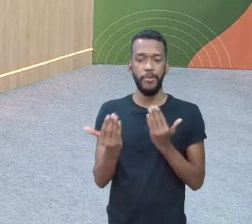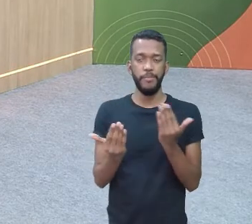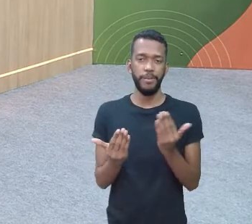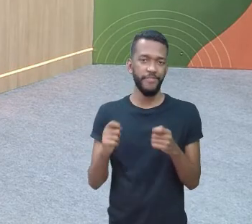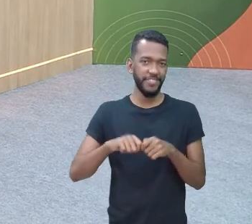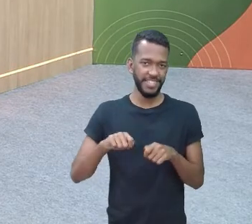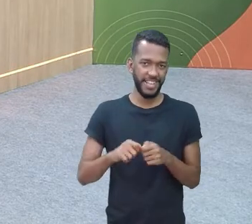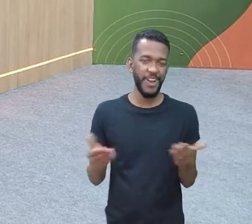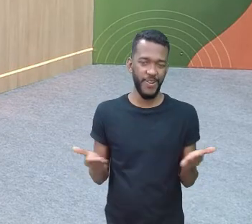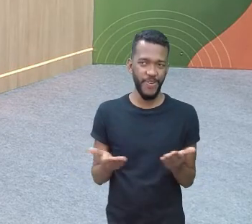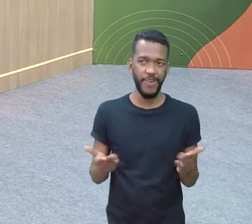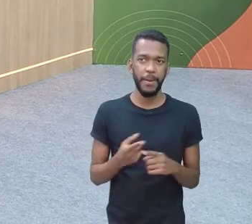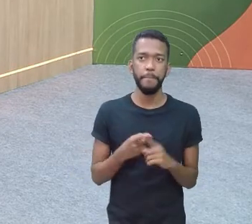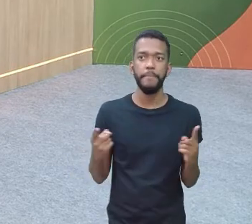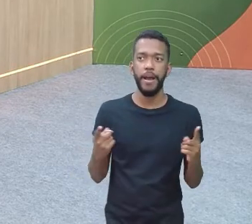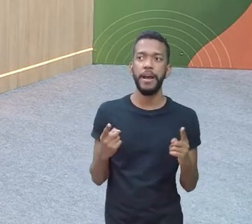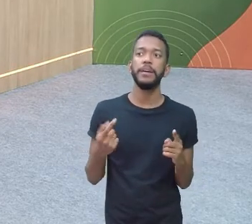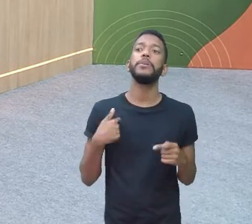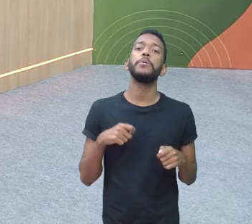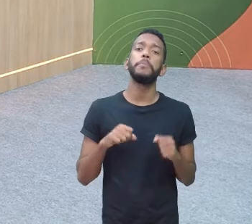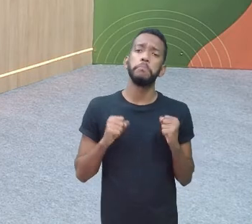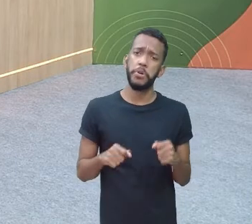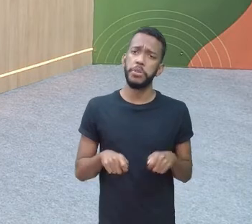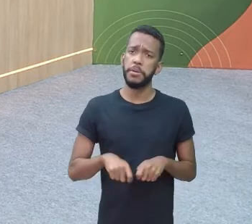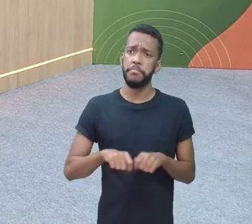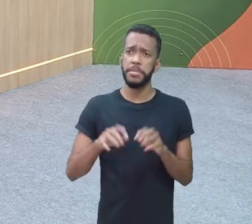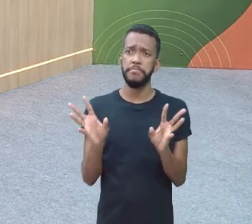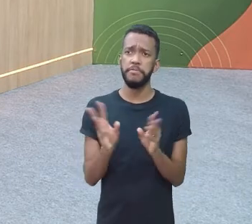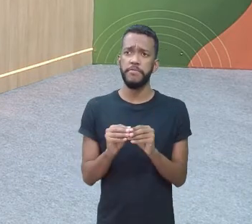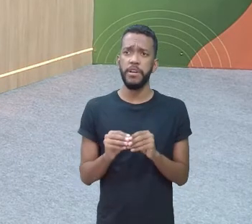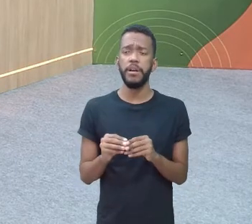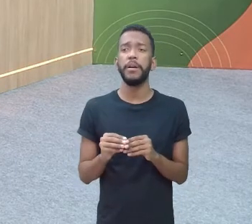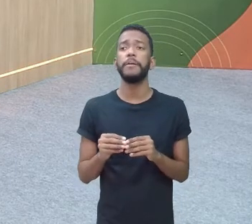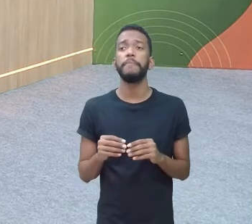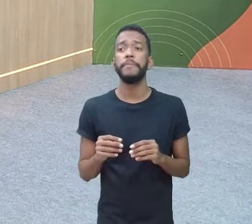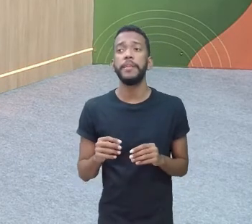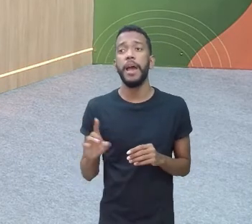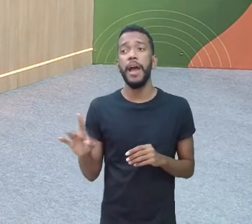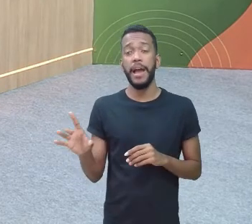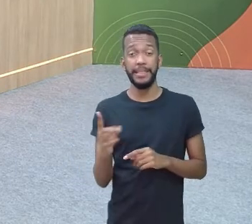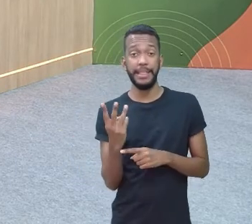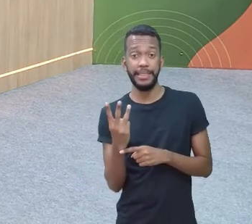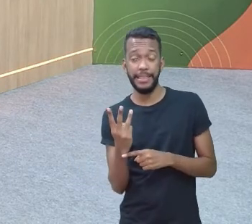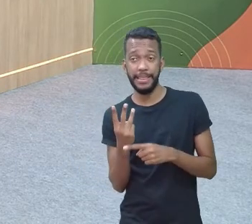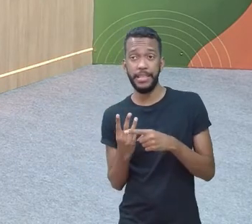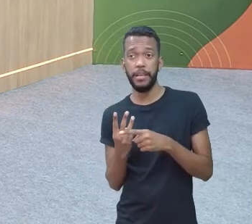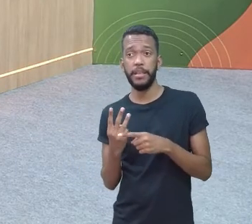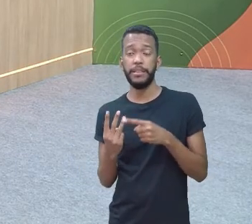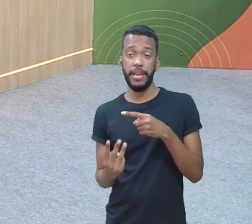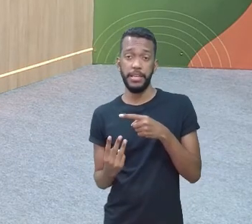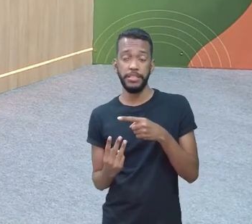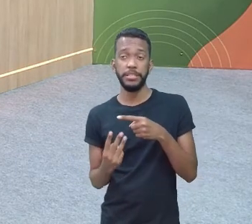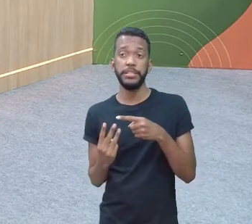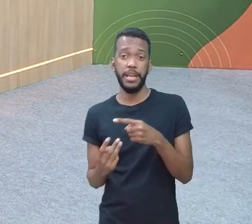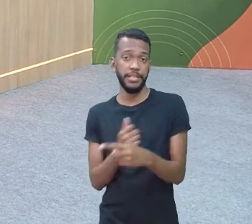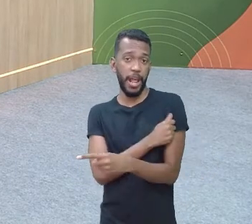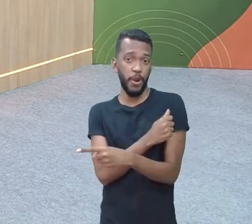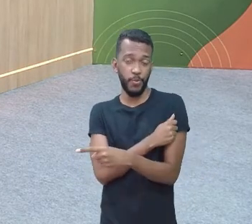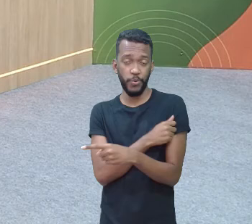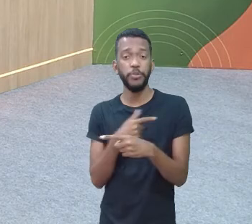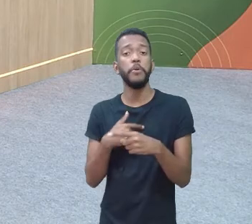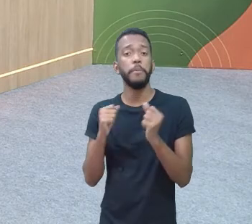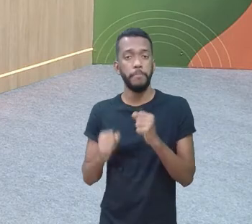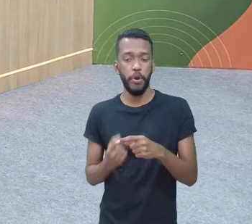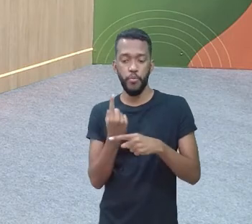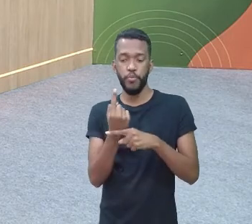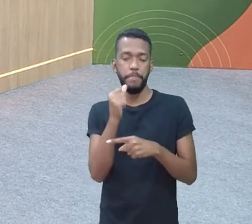estou fazendo. Mas eu também posso simplificar essa fração. Eu posso dizer que a cada 3 estudantes, eu